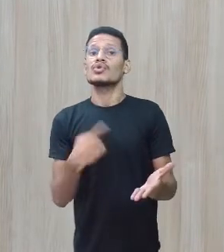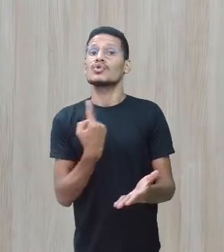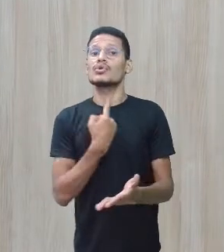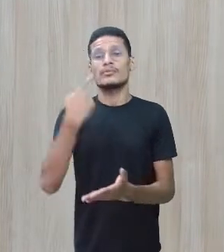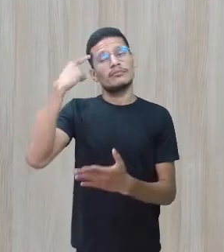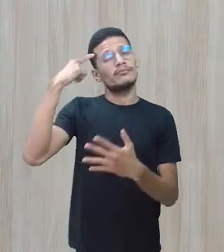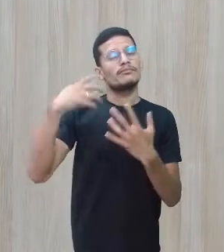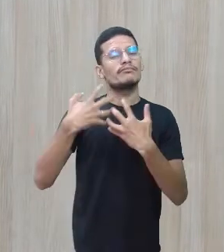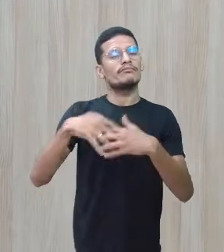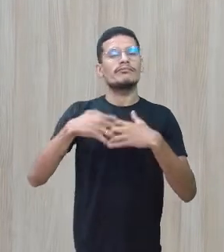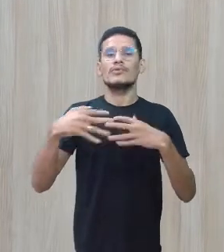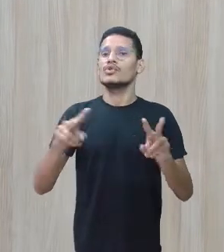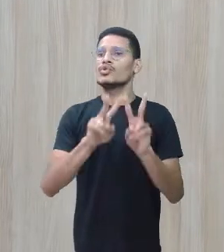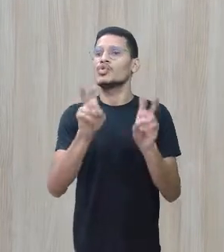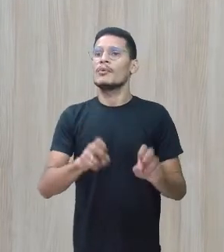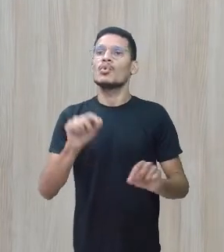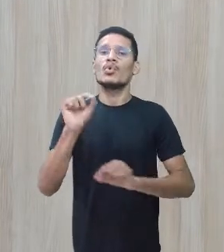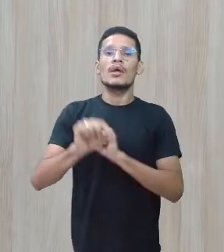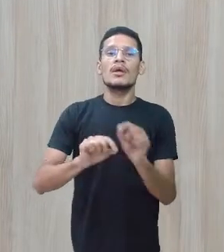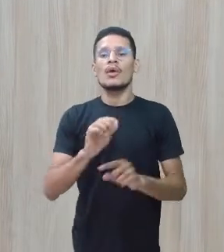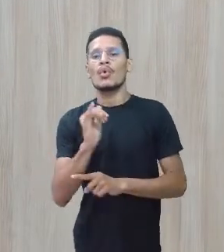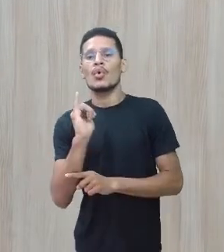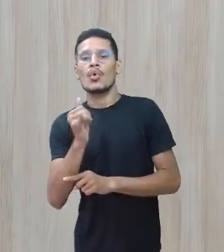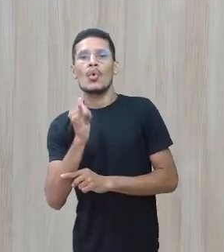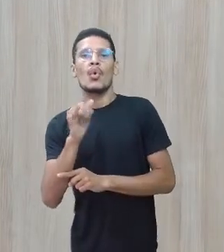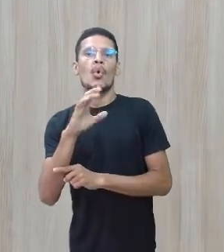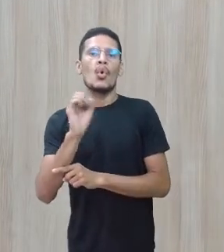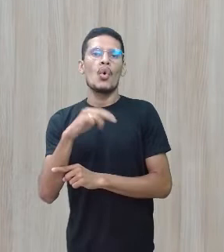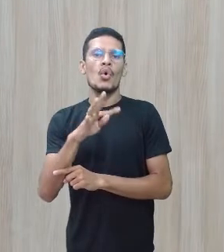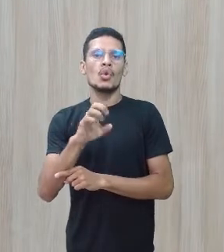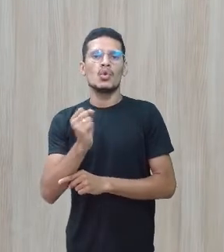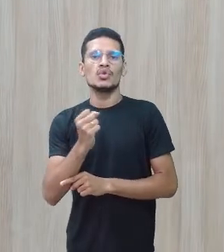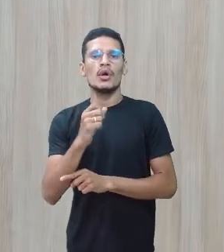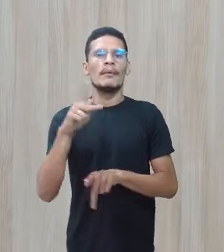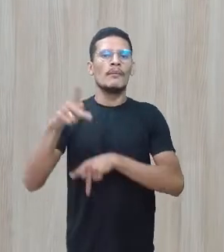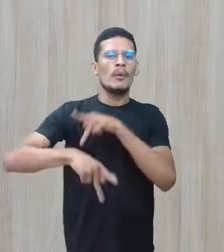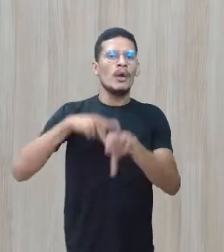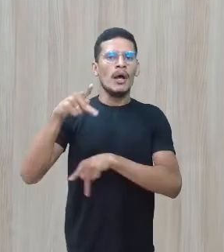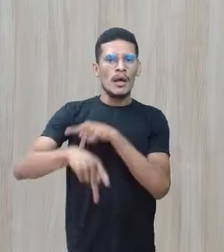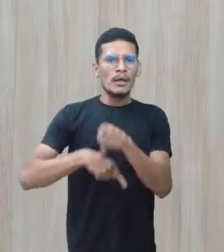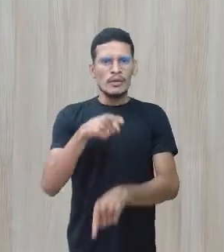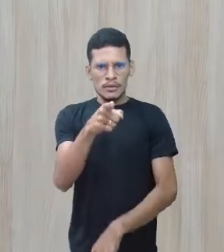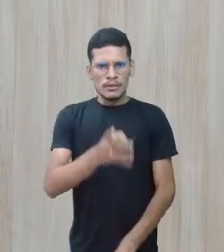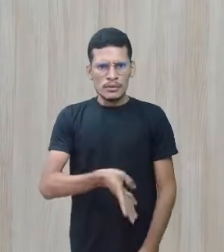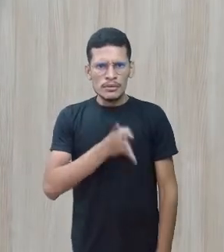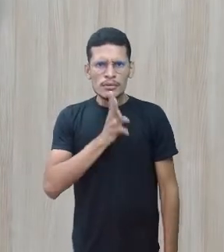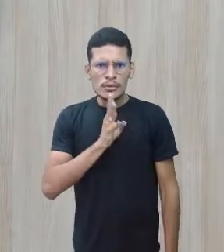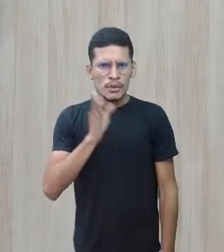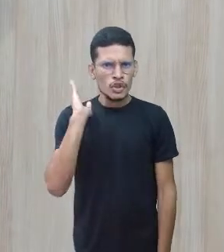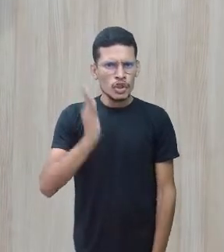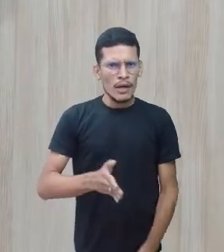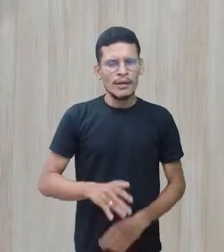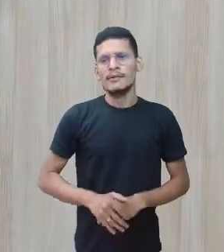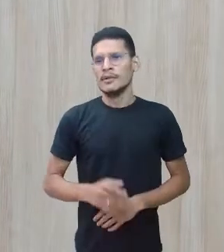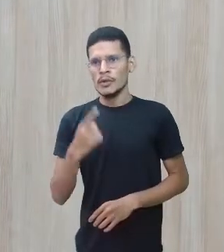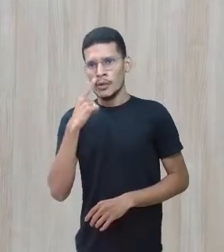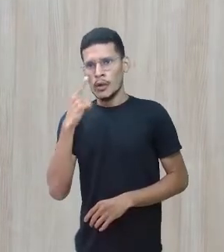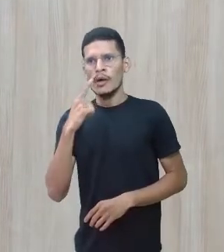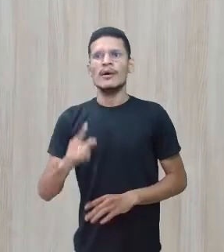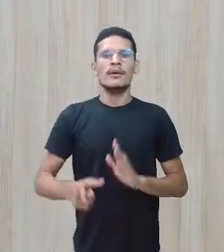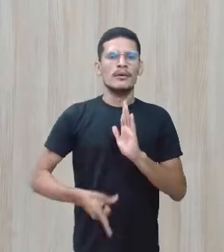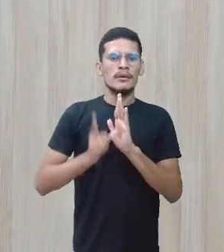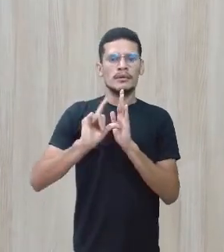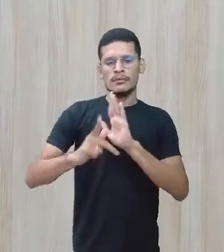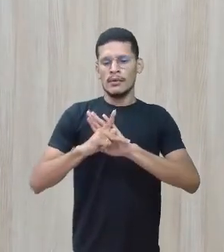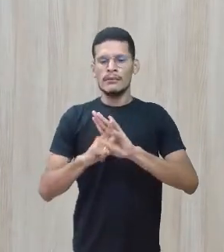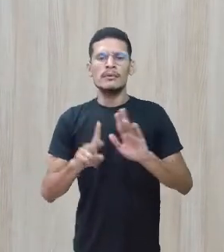pouco sobre contos populares. Vocês conhecem esse gênero? Me contem aí no chat. Então, mas antes, vamos